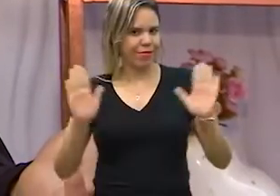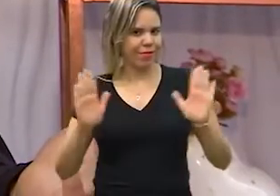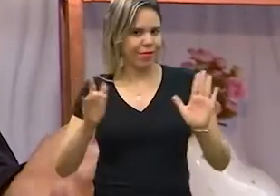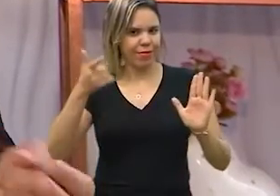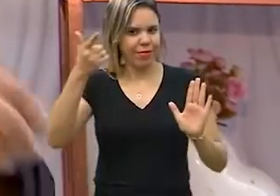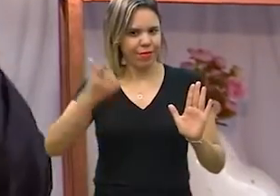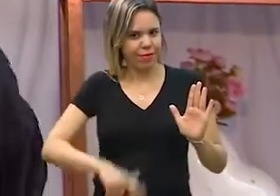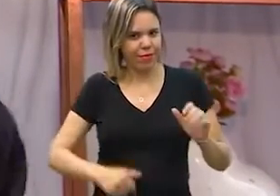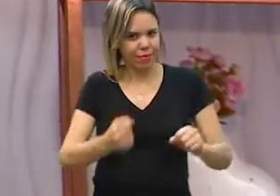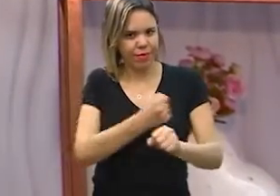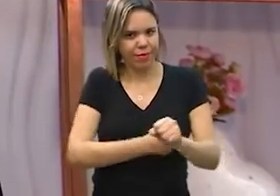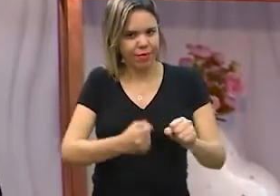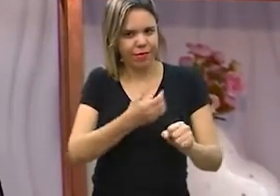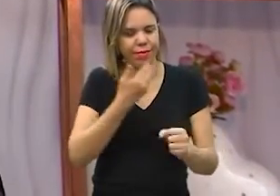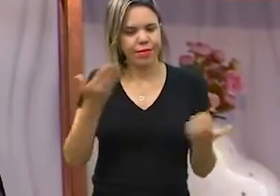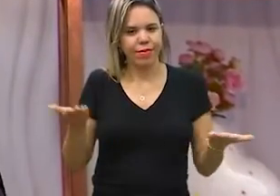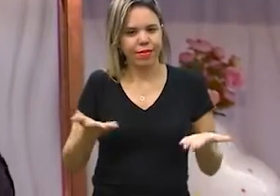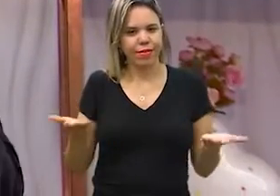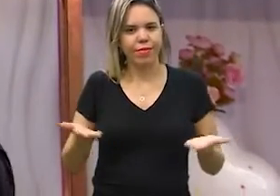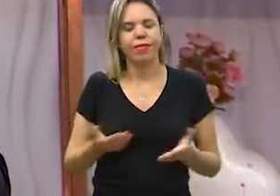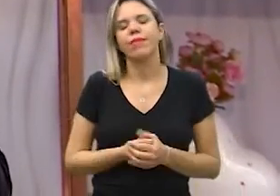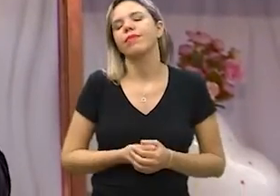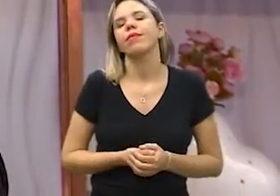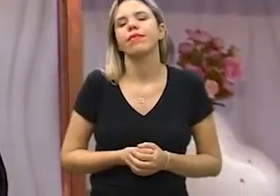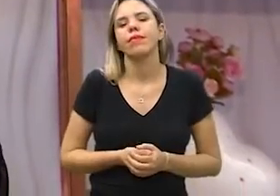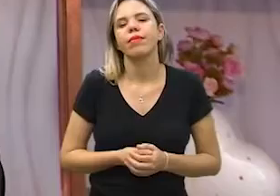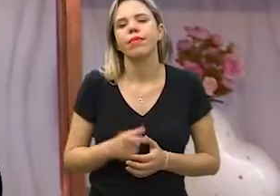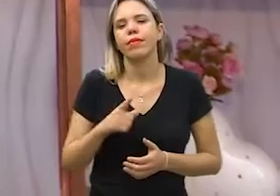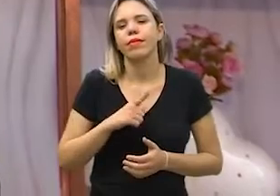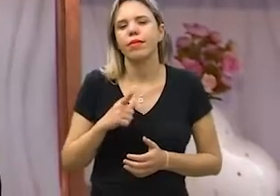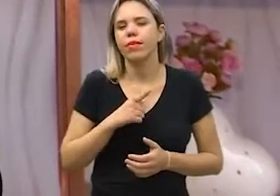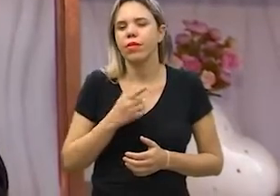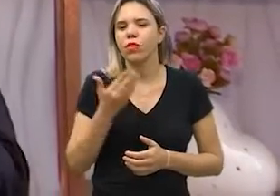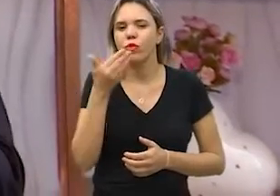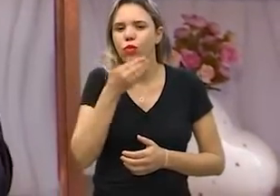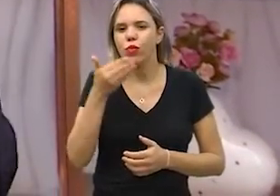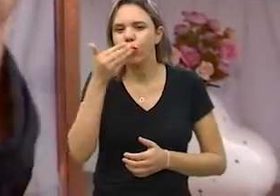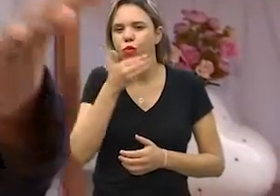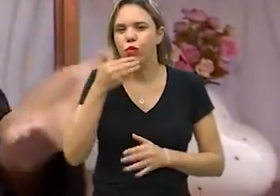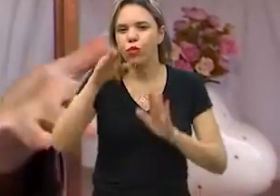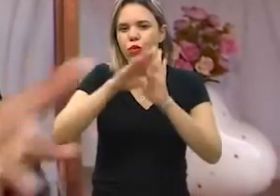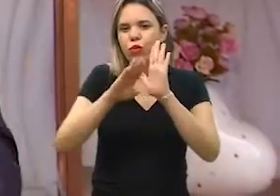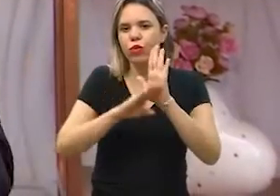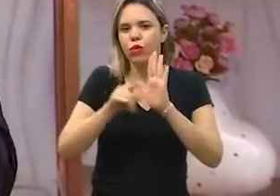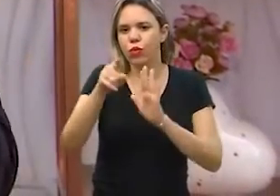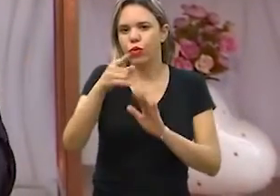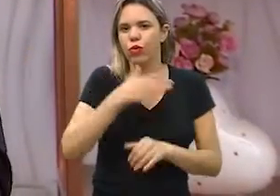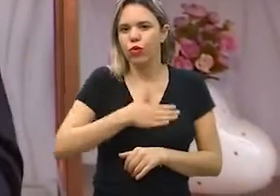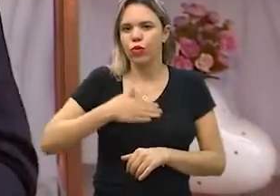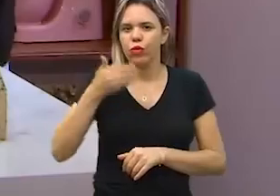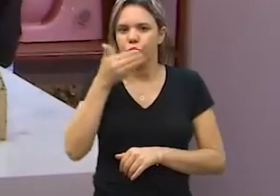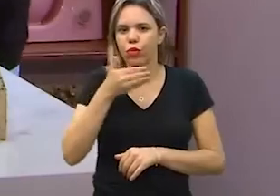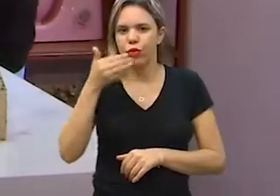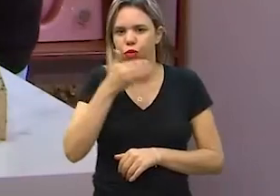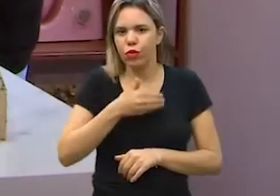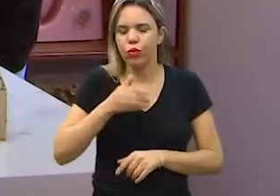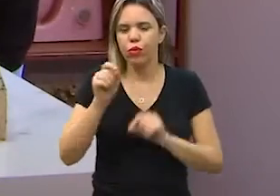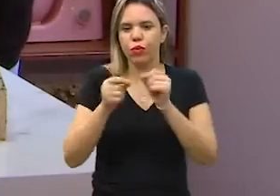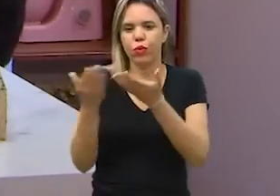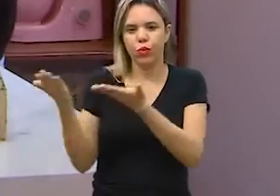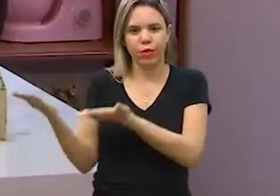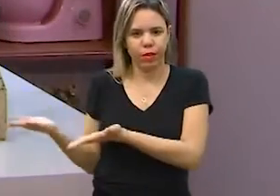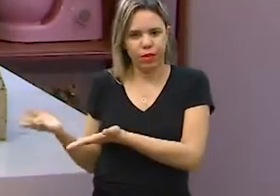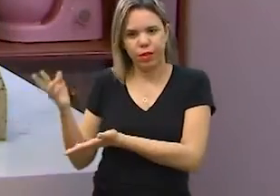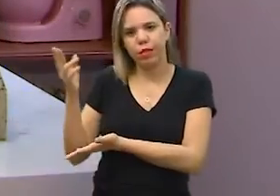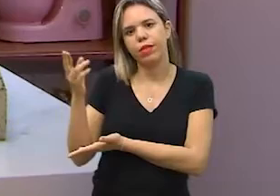Olá, mais uma edição do Cozinha Fácil no ar e hoje tem sobremesa. O programa é para você que gosta de doce. Quem tá